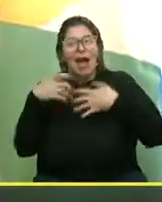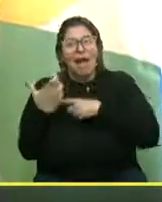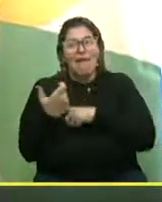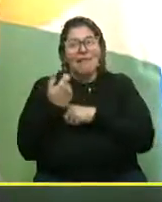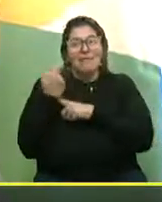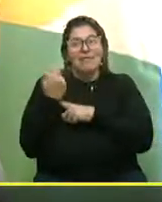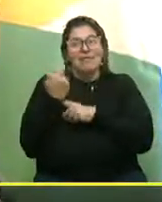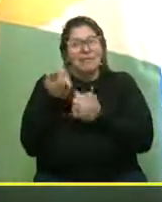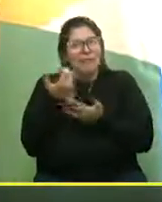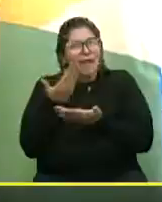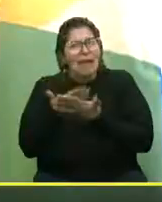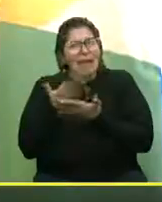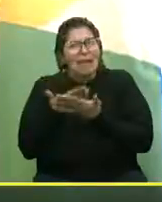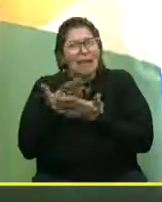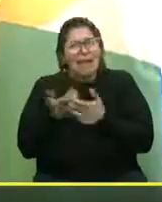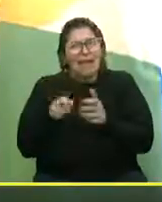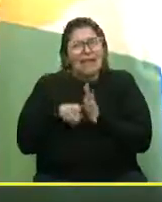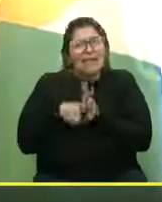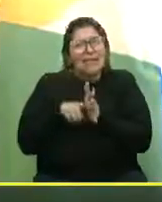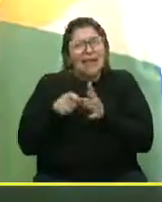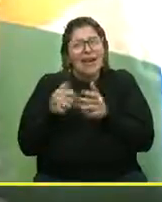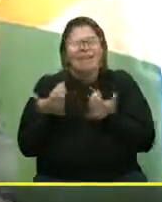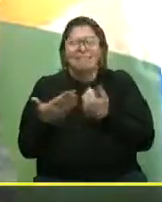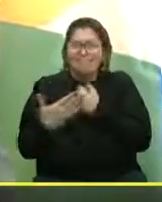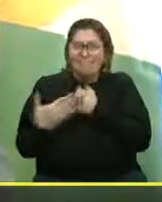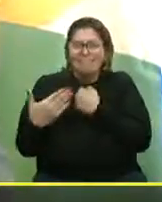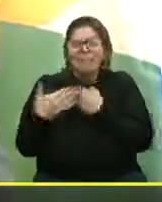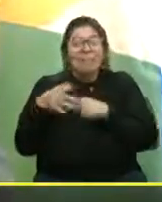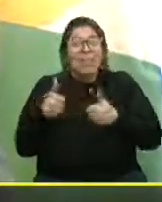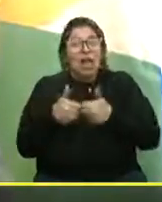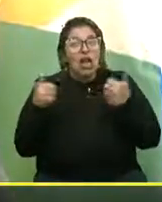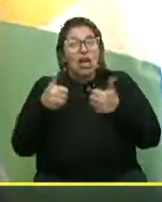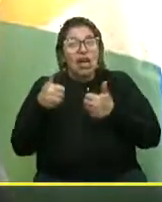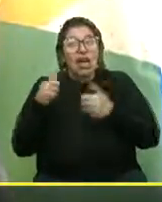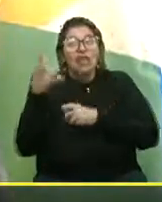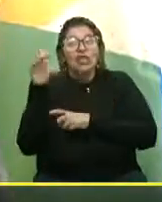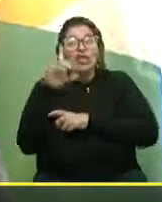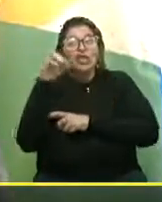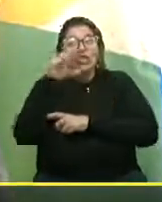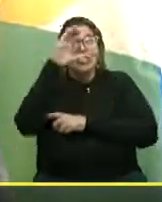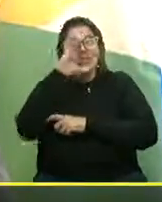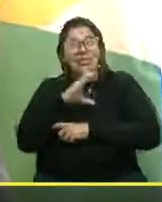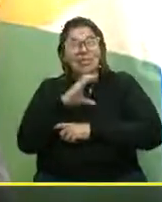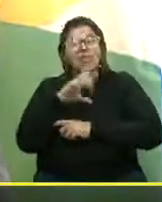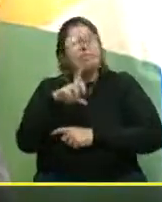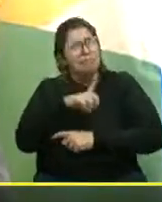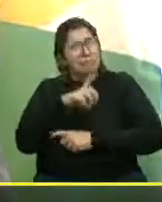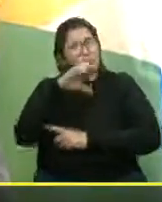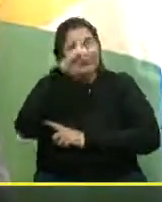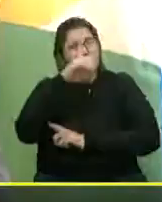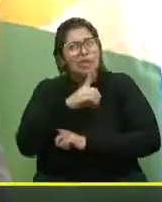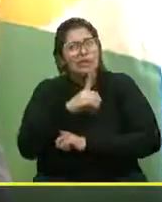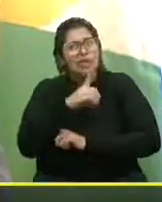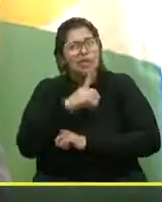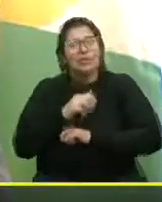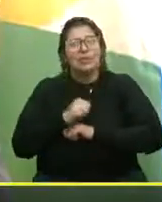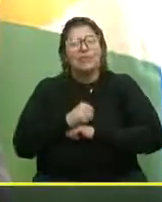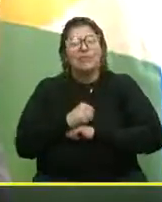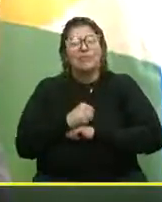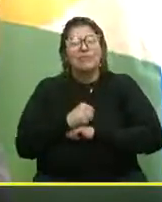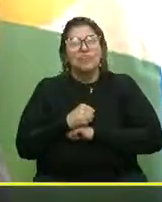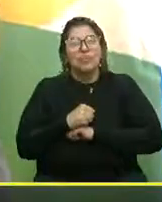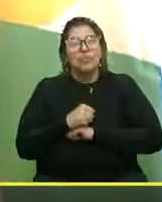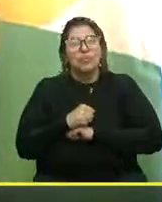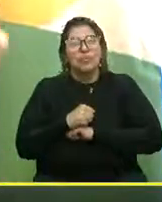e nós vamos melhorar o dia-a-dia de cada cidadão aquele que está em Direito Como